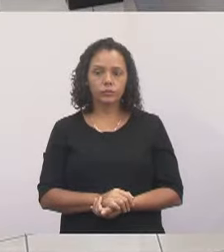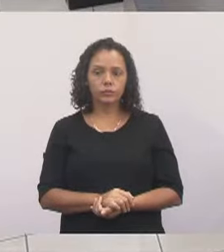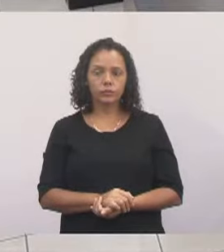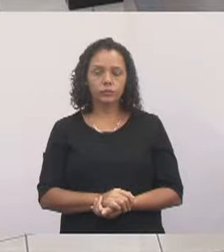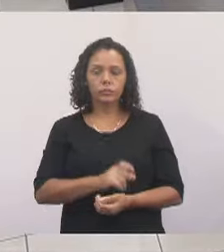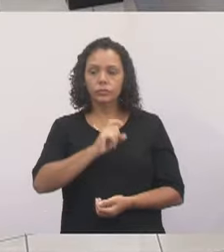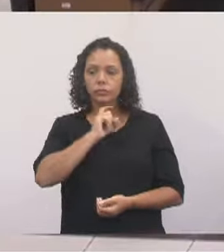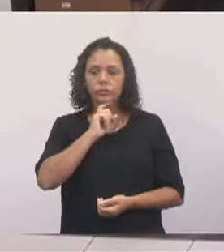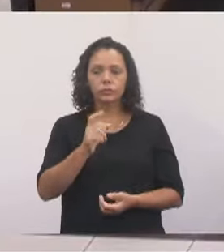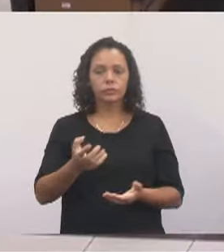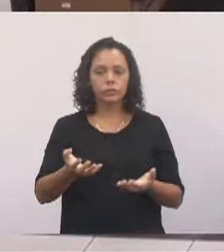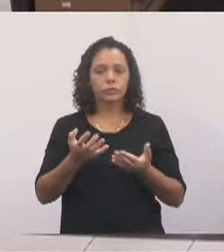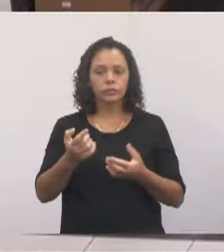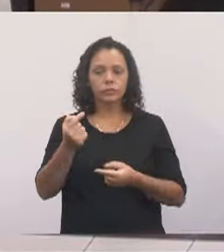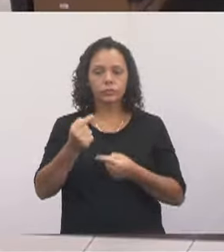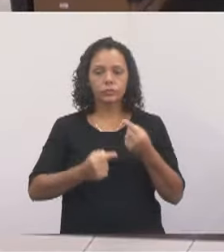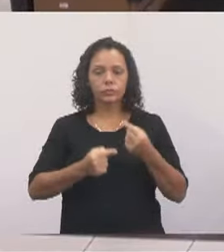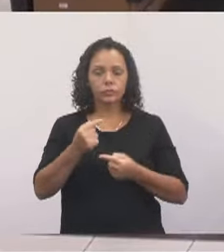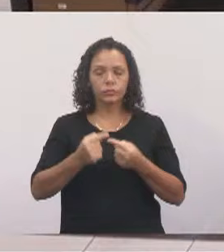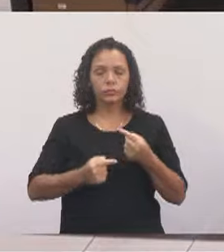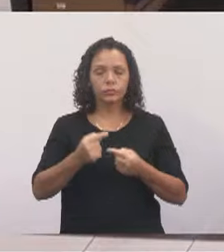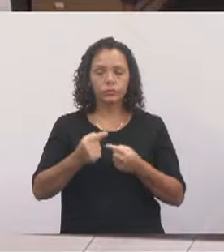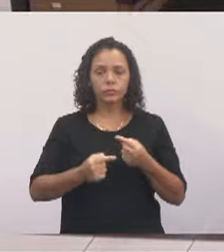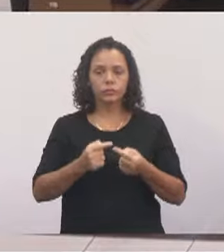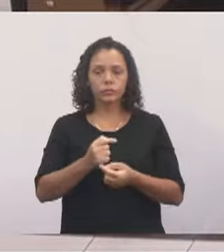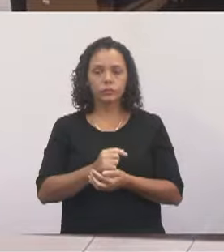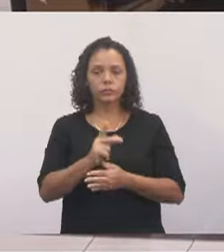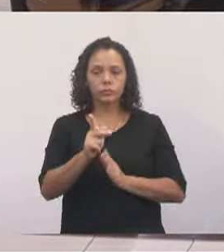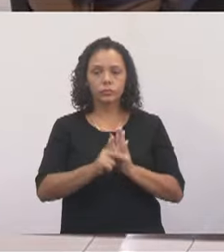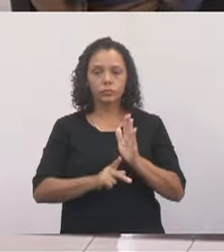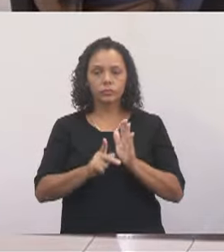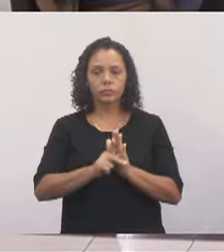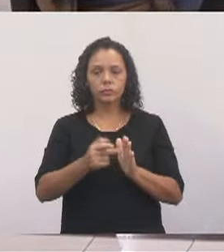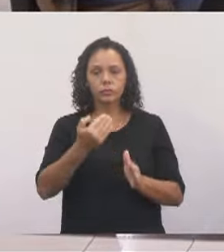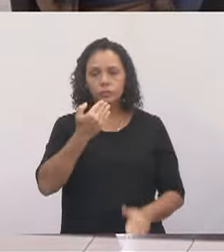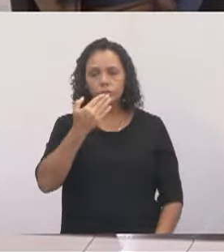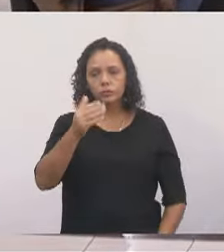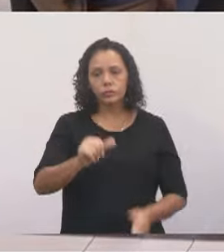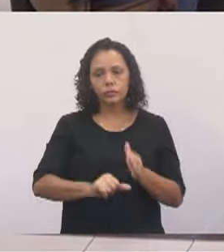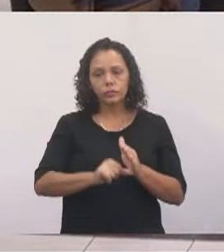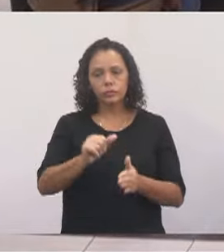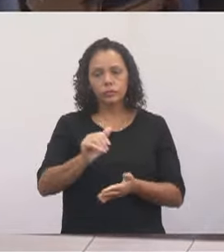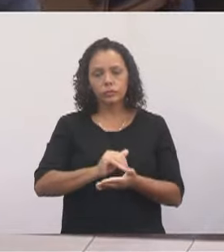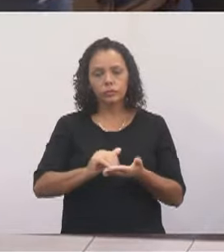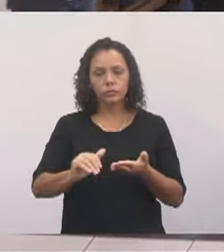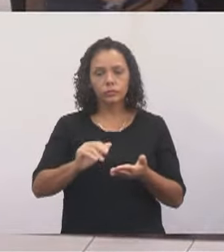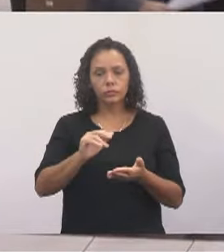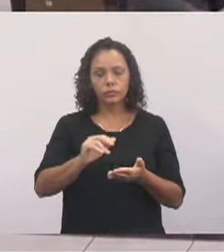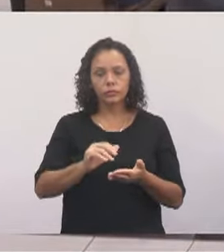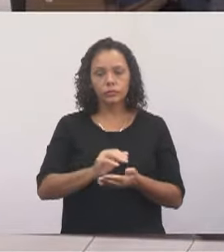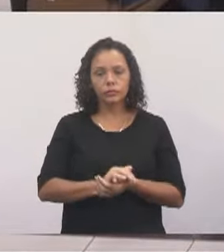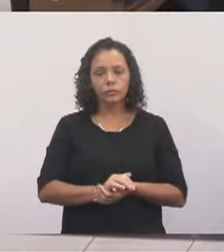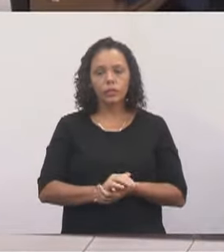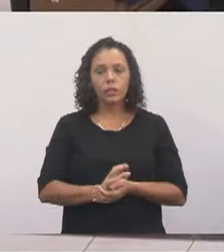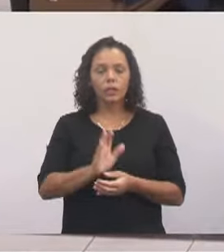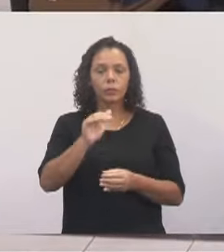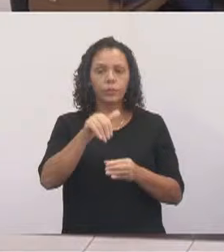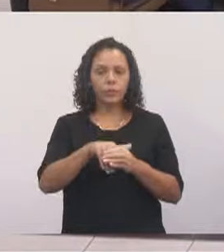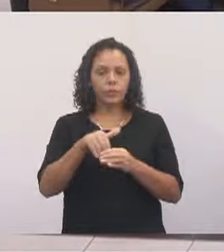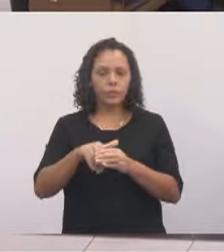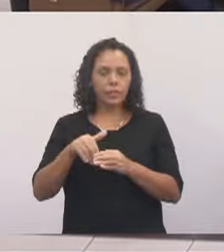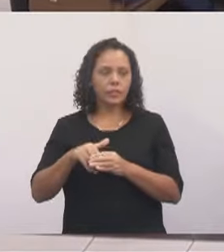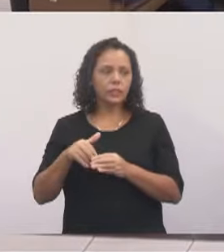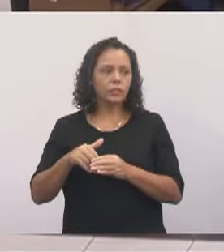Não havendo mais nenhum vereador desejando discutir as matérias, solicito à primeira secretária que proceda à votação